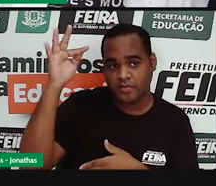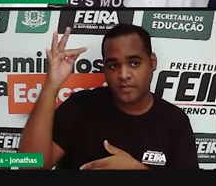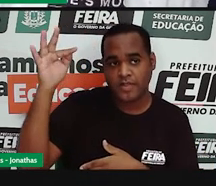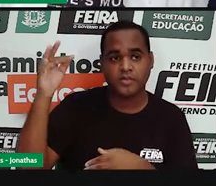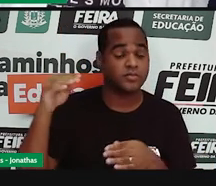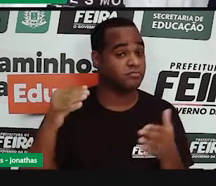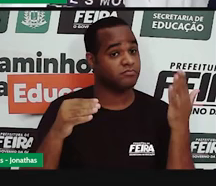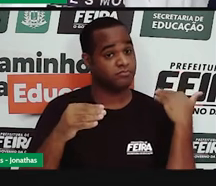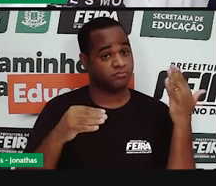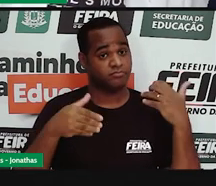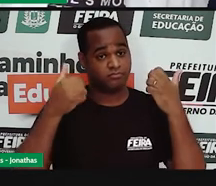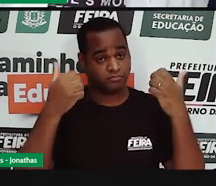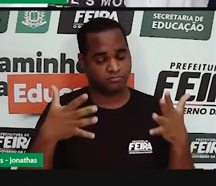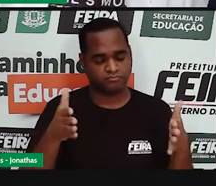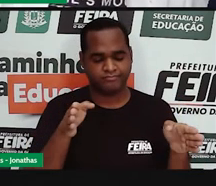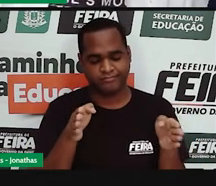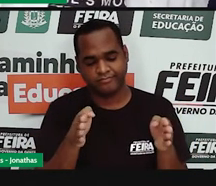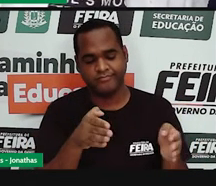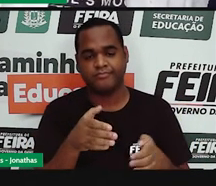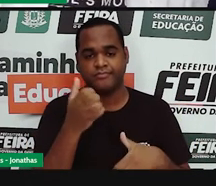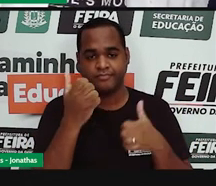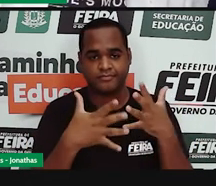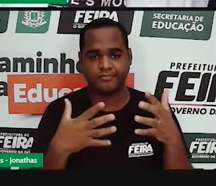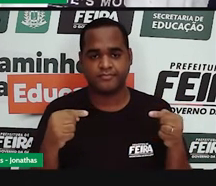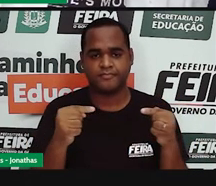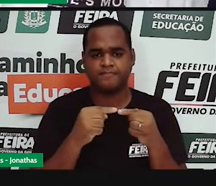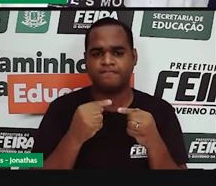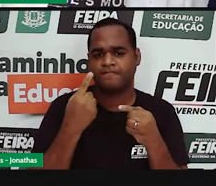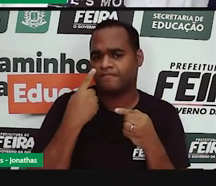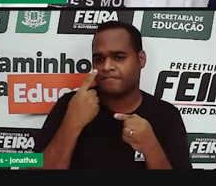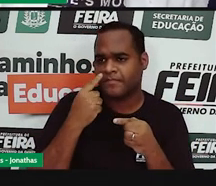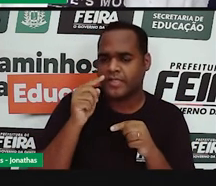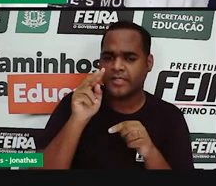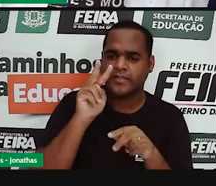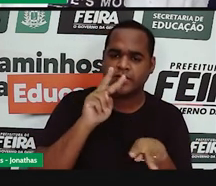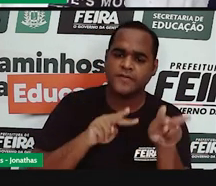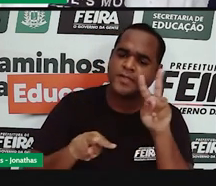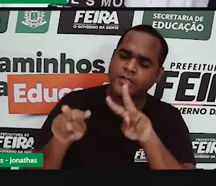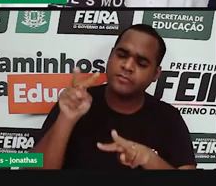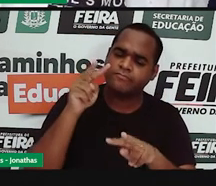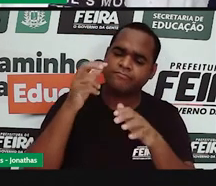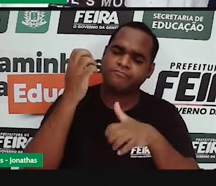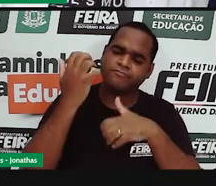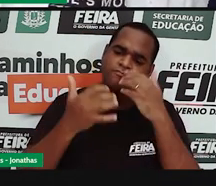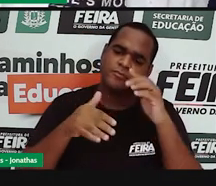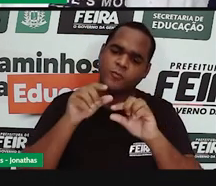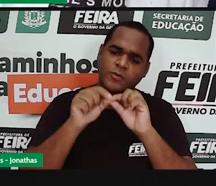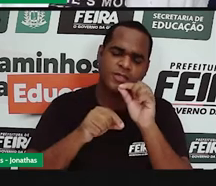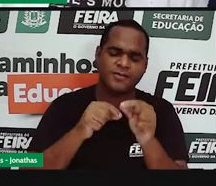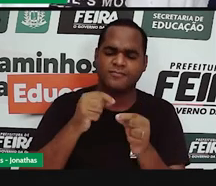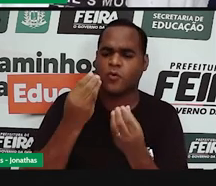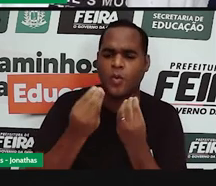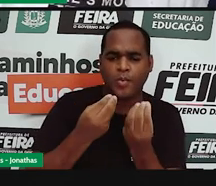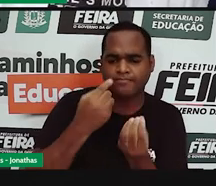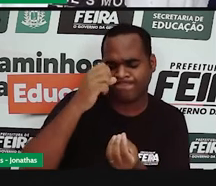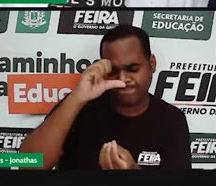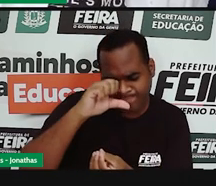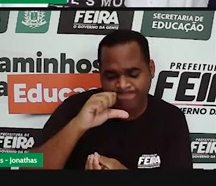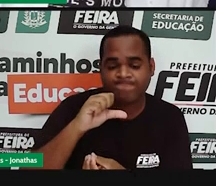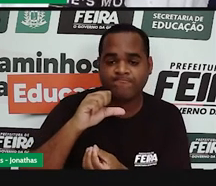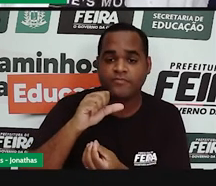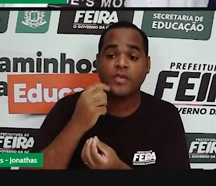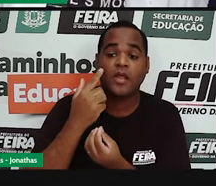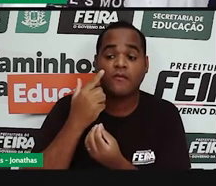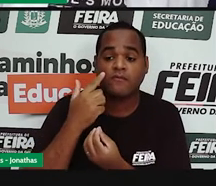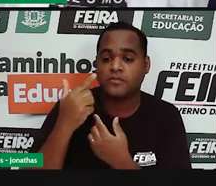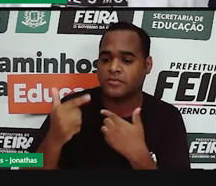dessa época, ela até tinha uma visão meio negativa em relação ao trabalho manual. Eles achavam